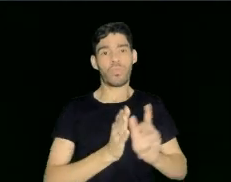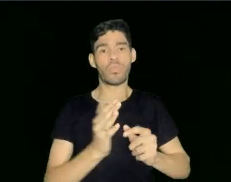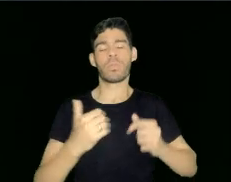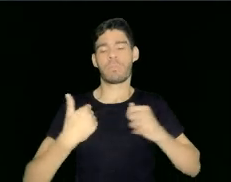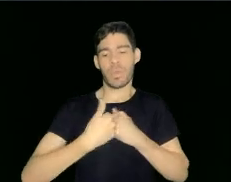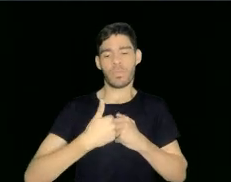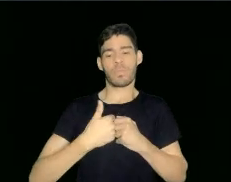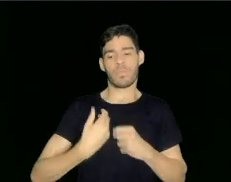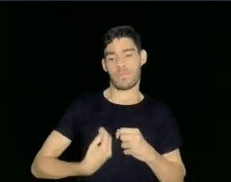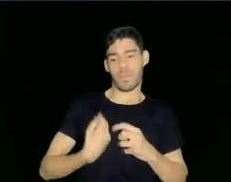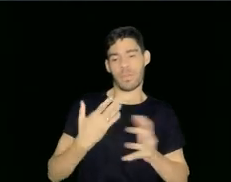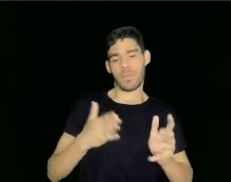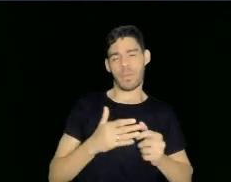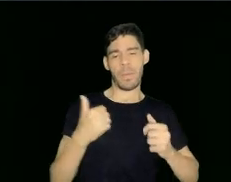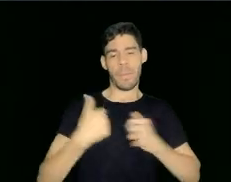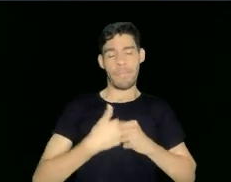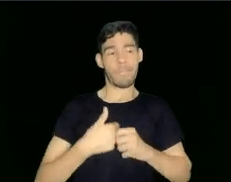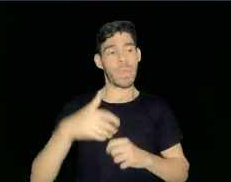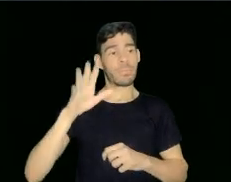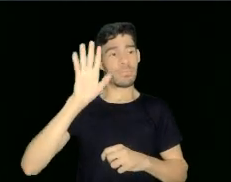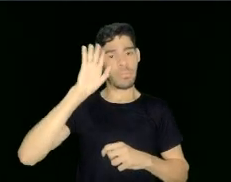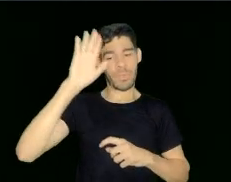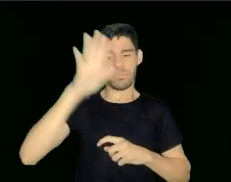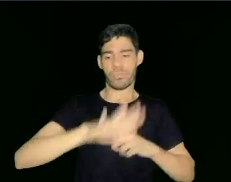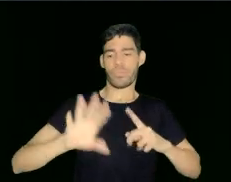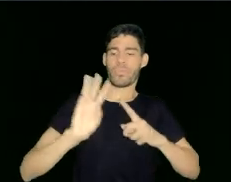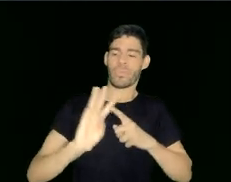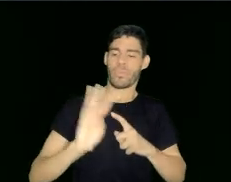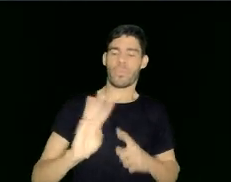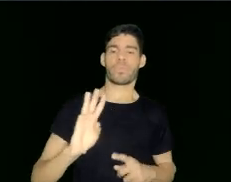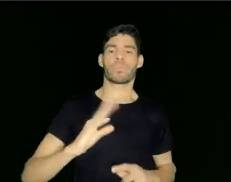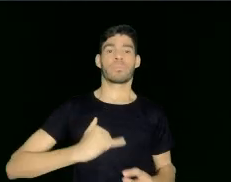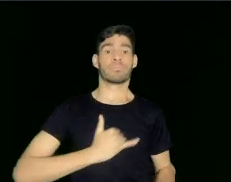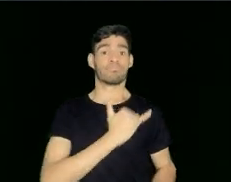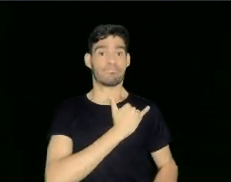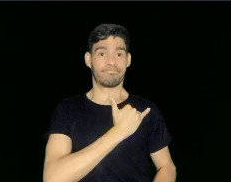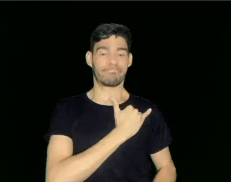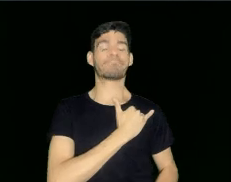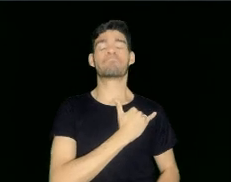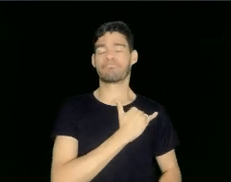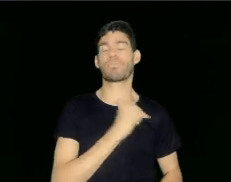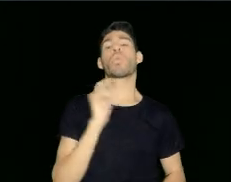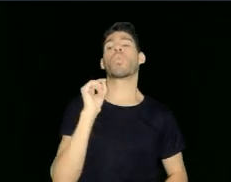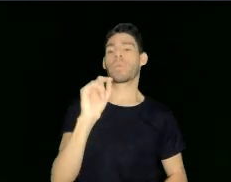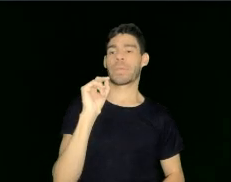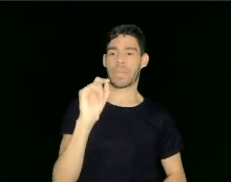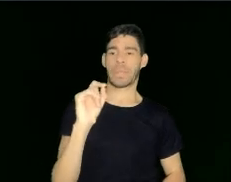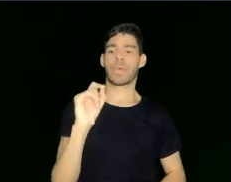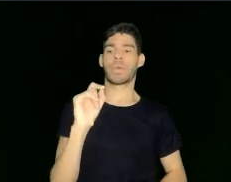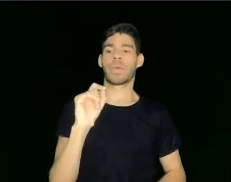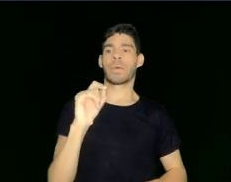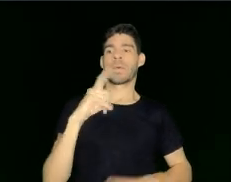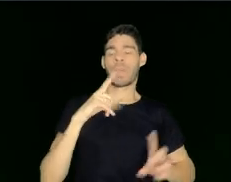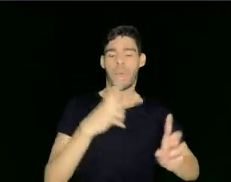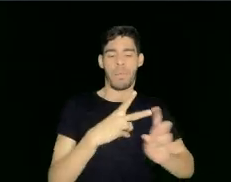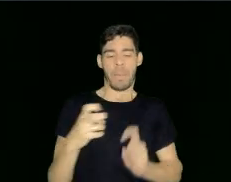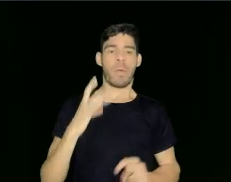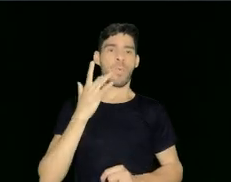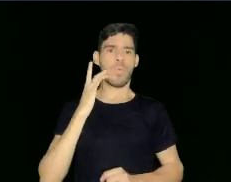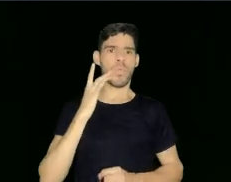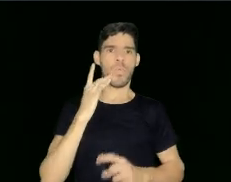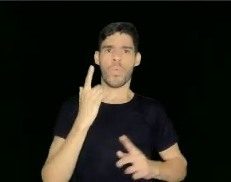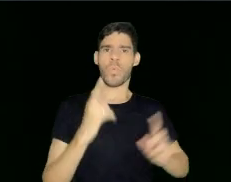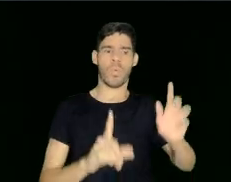quilombolas, extrativistas, ribeirinhos. Inclusive em áreas indígenas, como as terras de Yanomami,